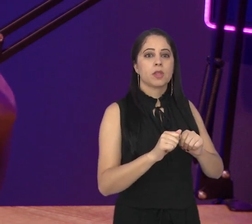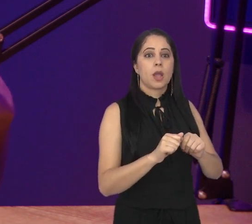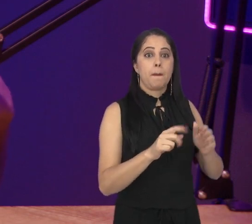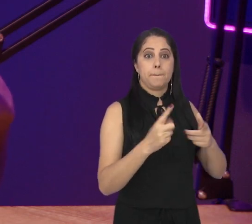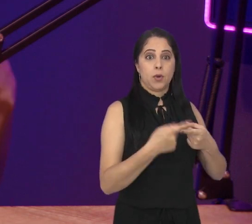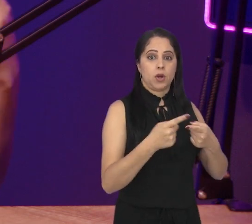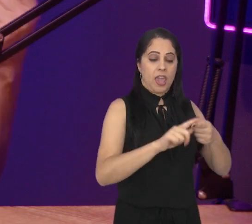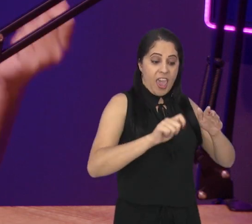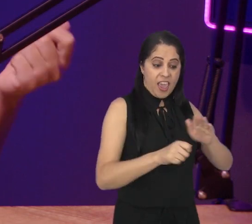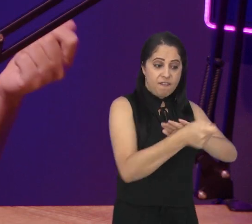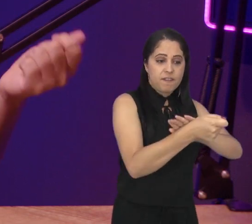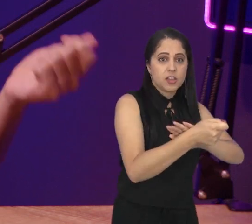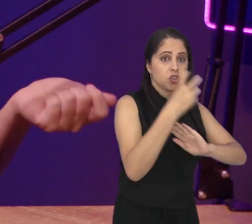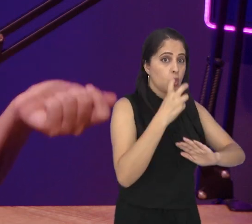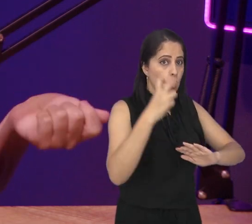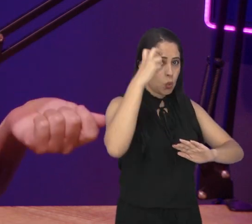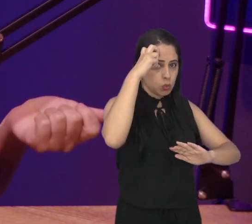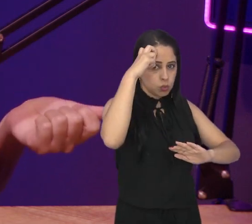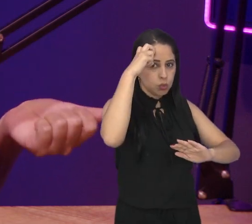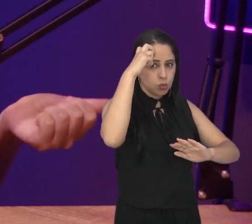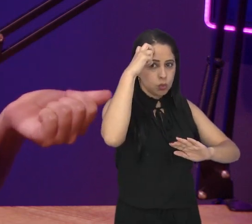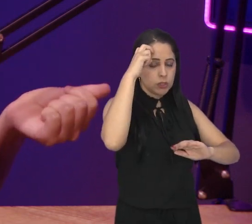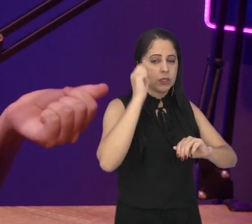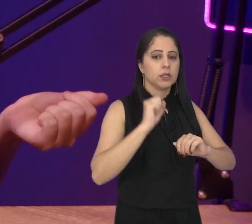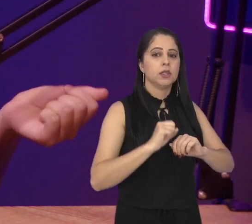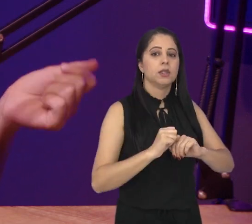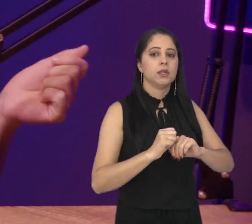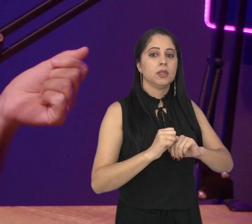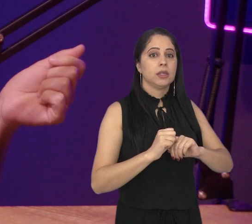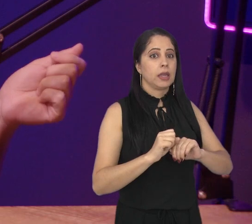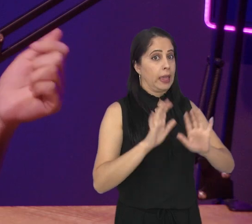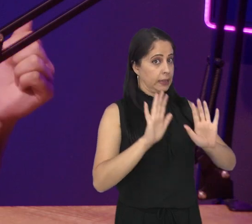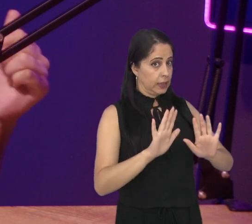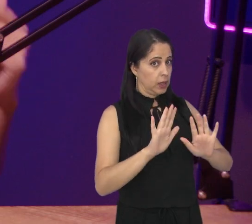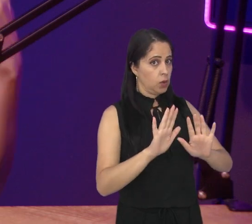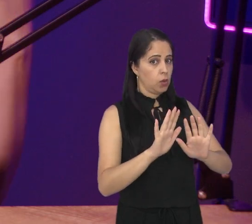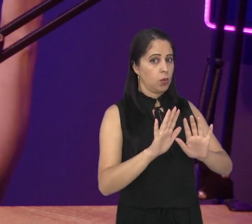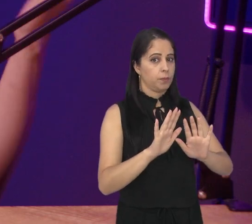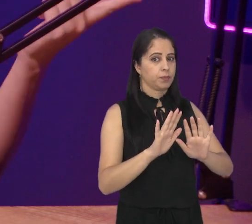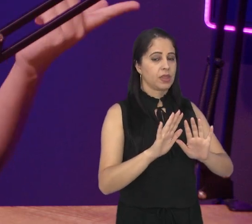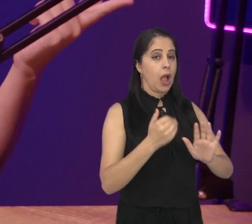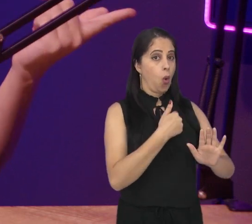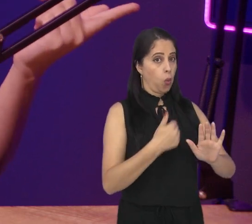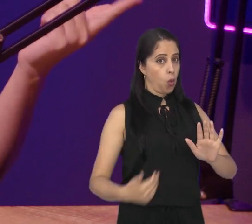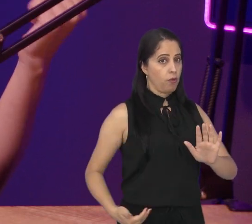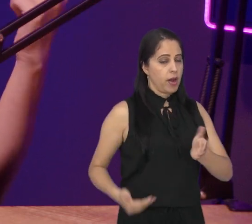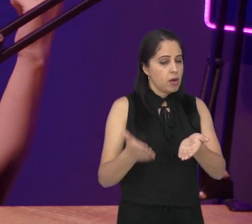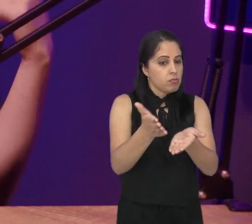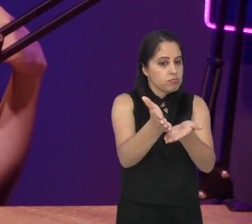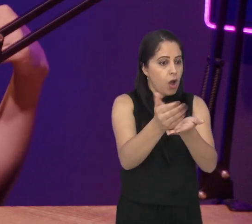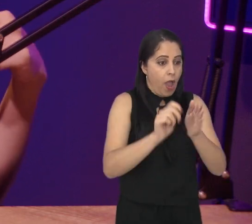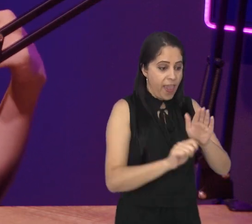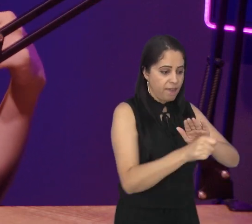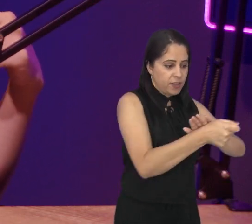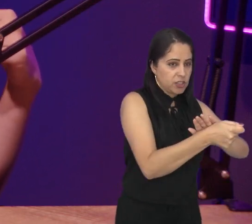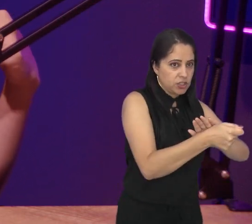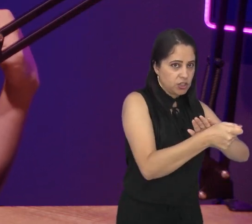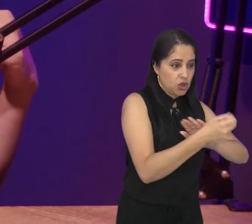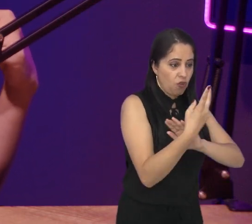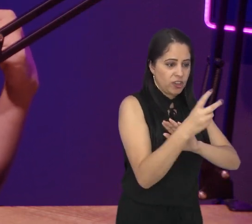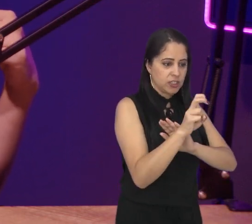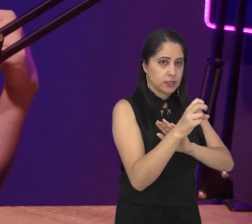então, um investimento em cultura. E daí, em contrapartida, né, o que ela